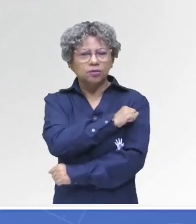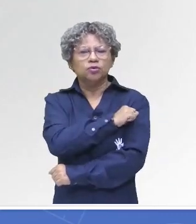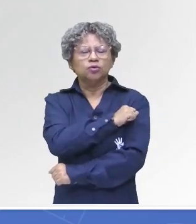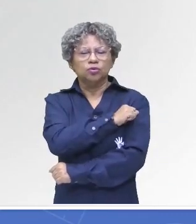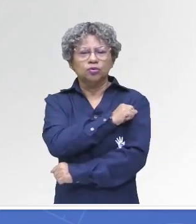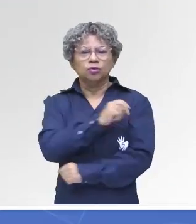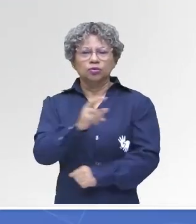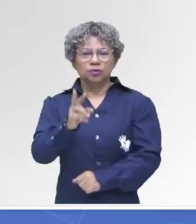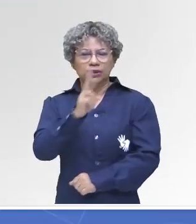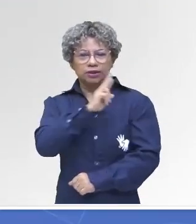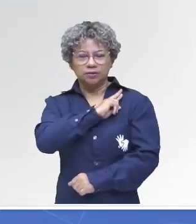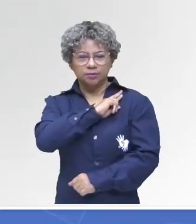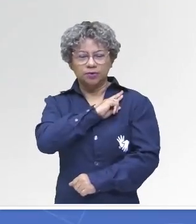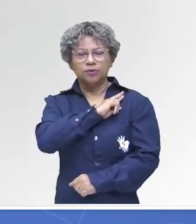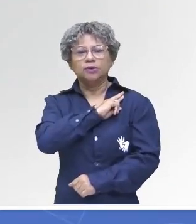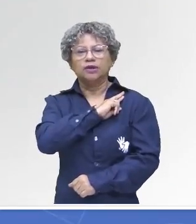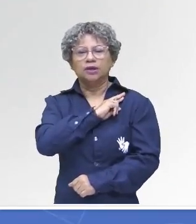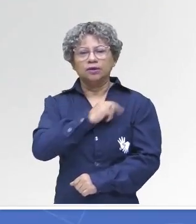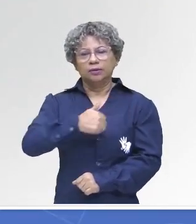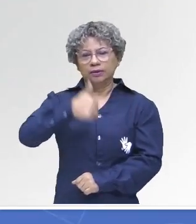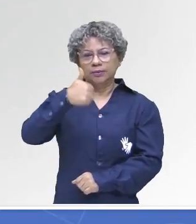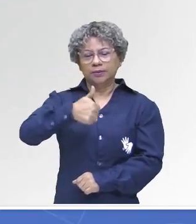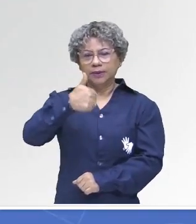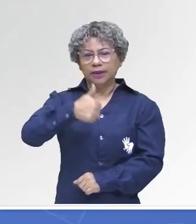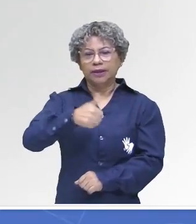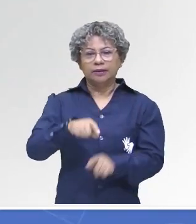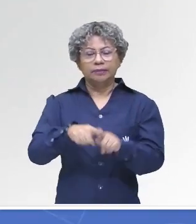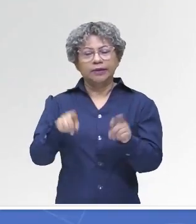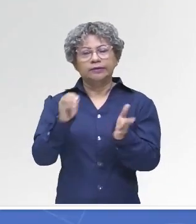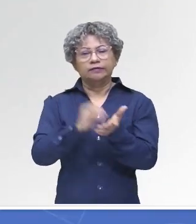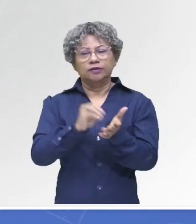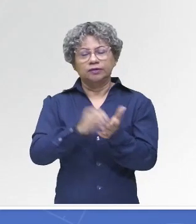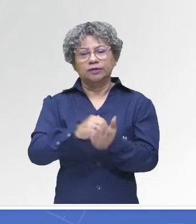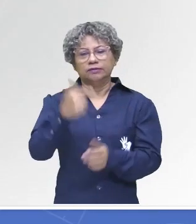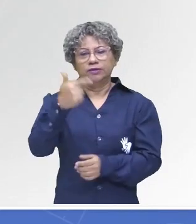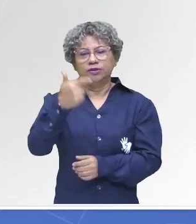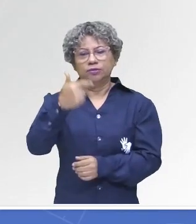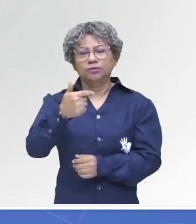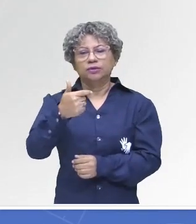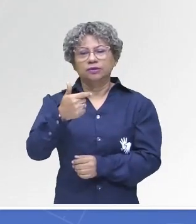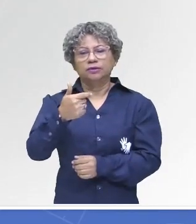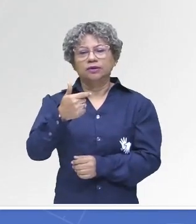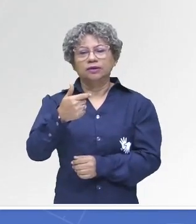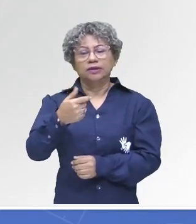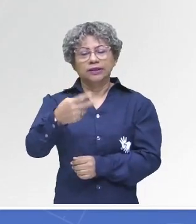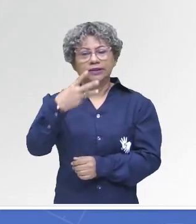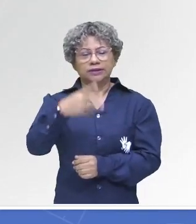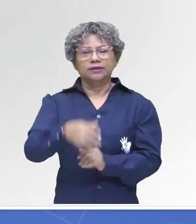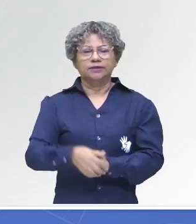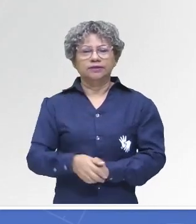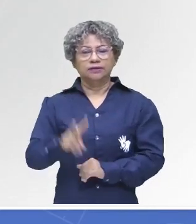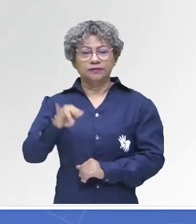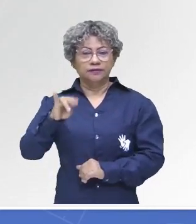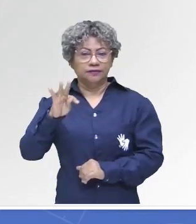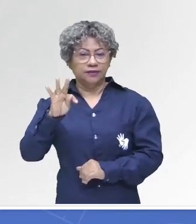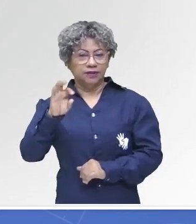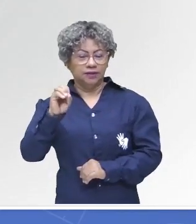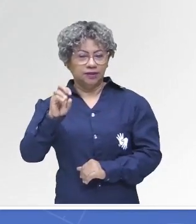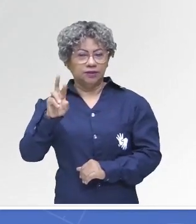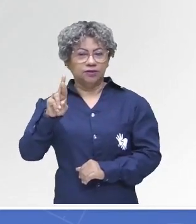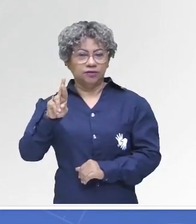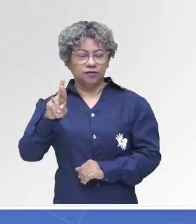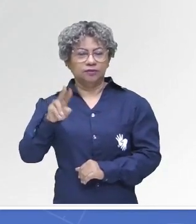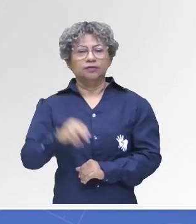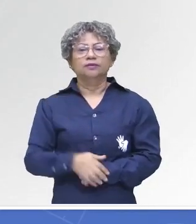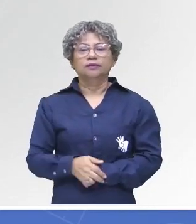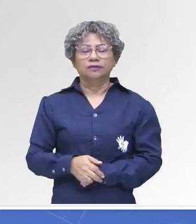mas faltou a primeira, faltou a terceira, não é, gente? Vamos ver a resposta do pessoal? Vamos ver aí, olha, Vitor Carlos disse que a segunda é